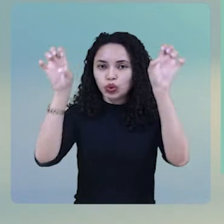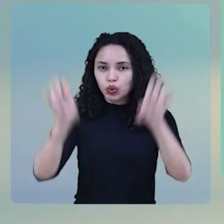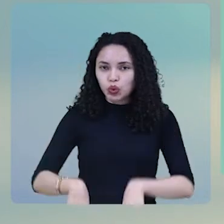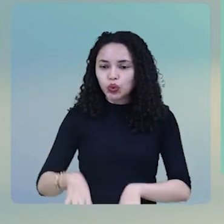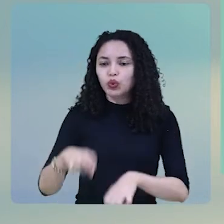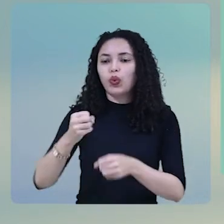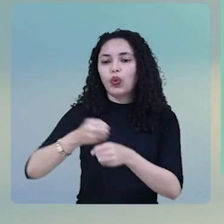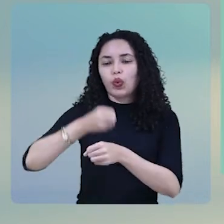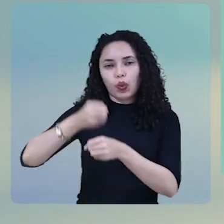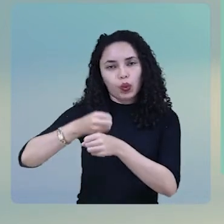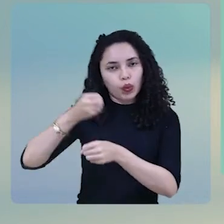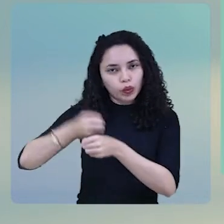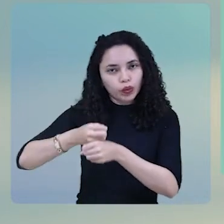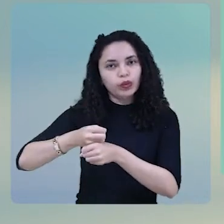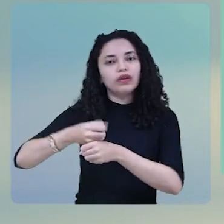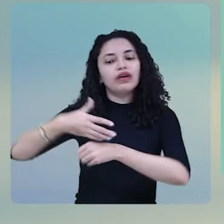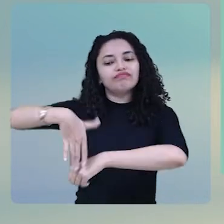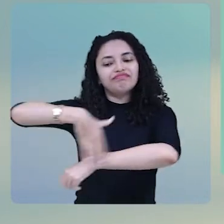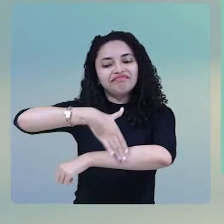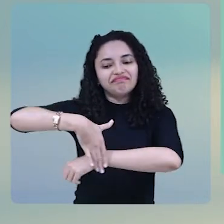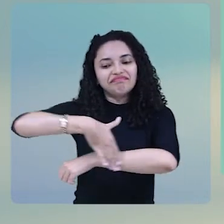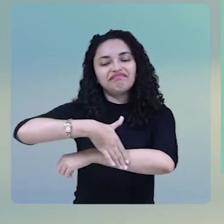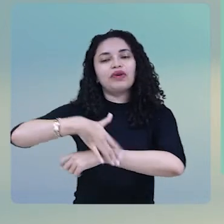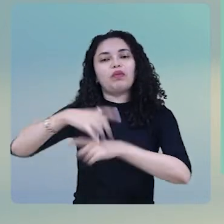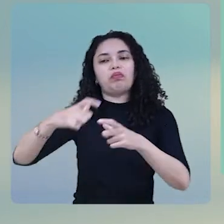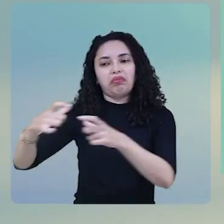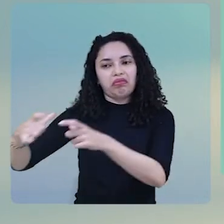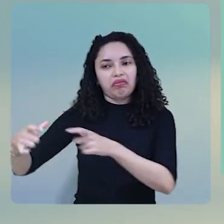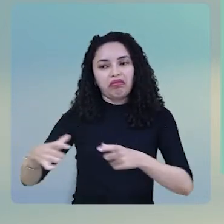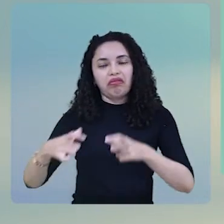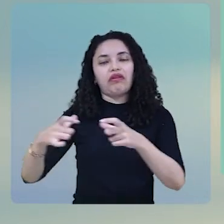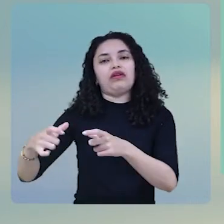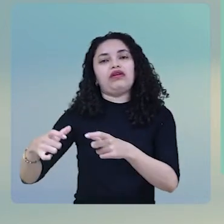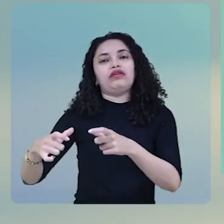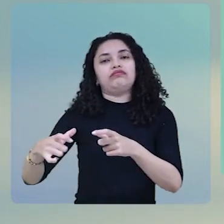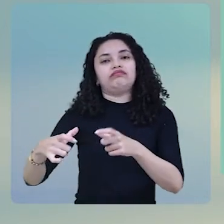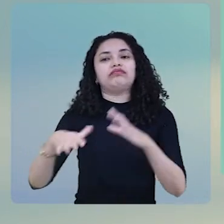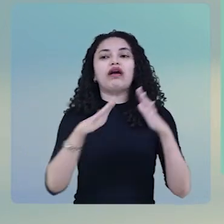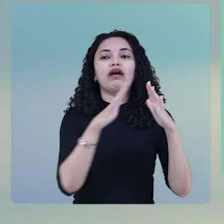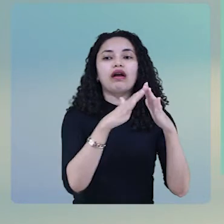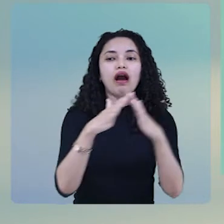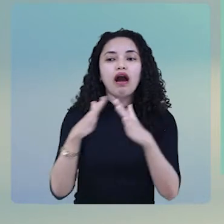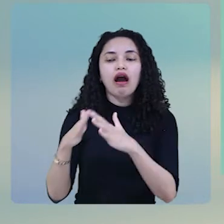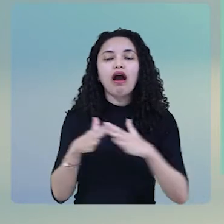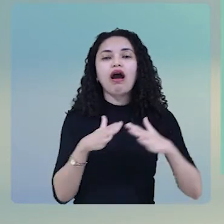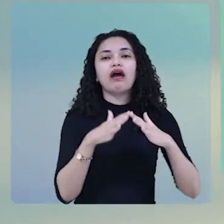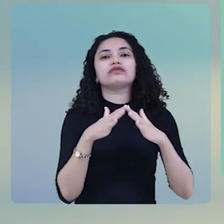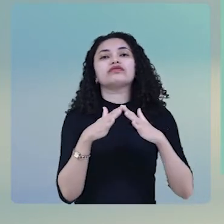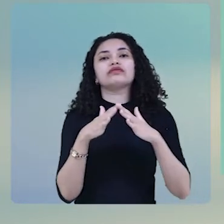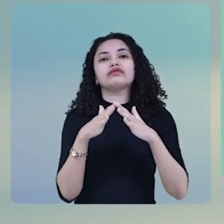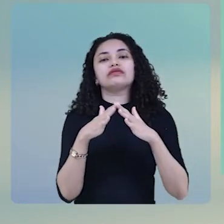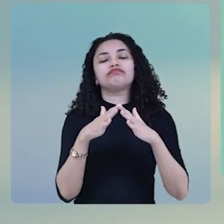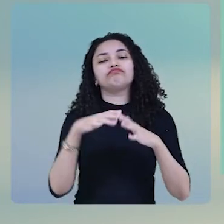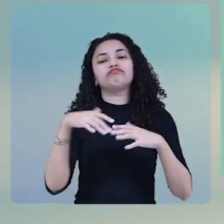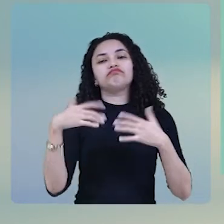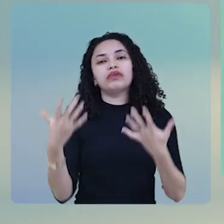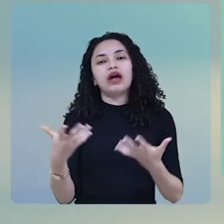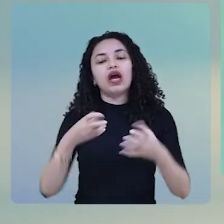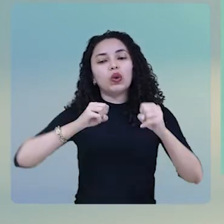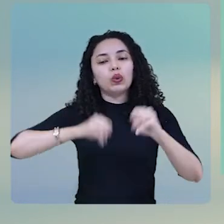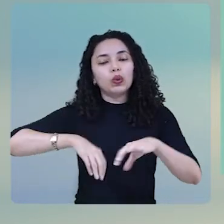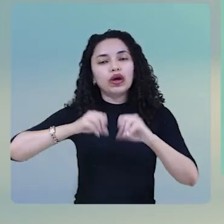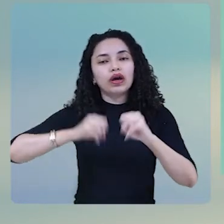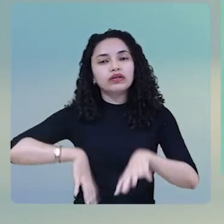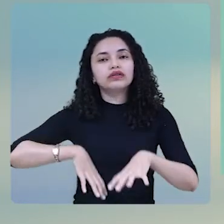moro. Então, as condições de moradia, as condições de saneamento básico, a educação, a